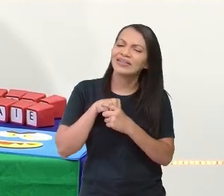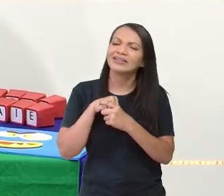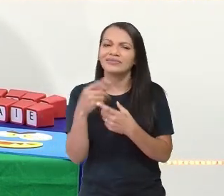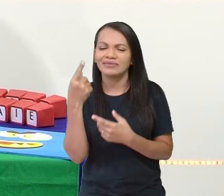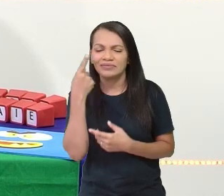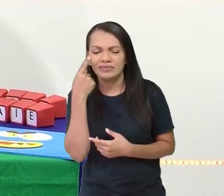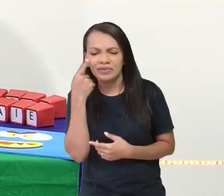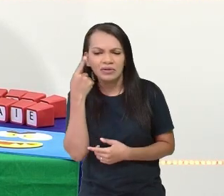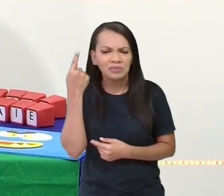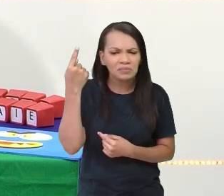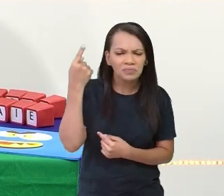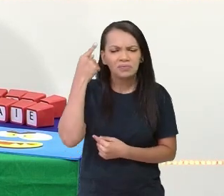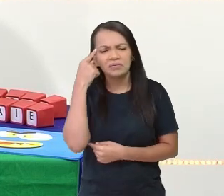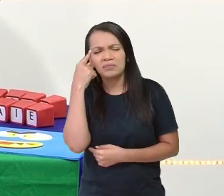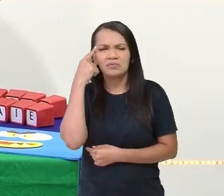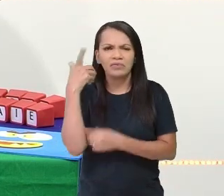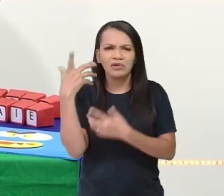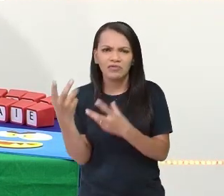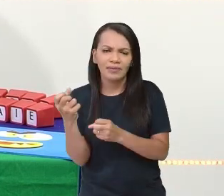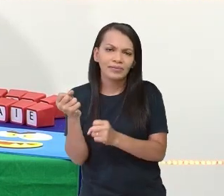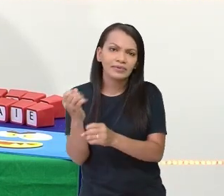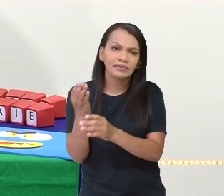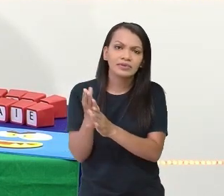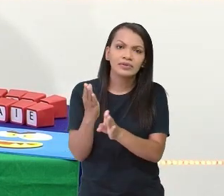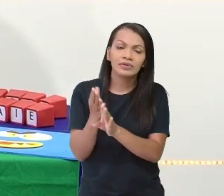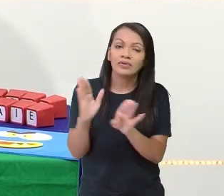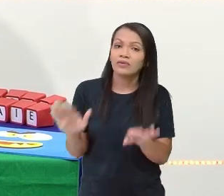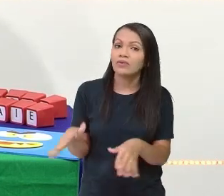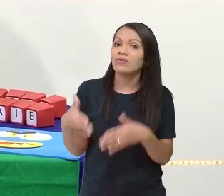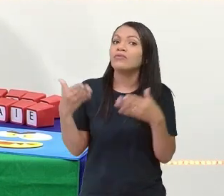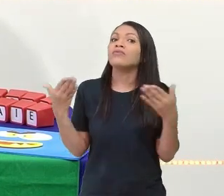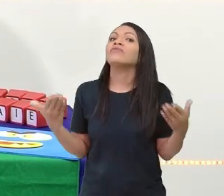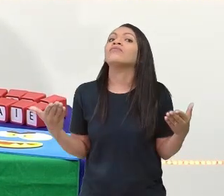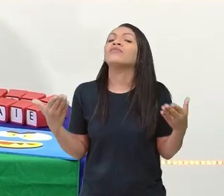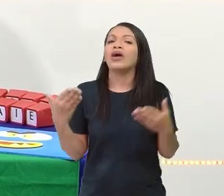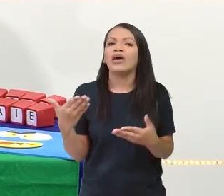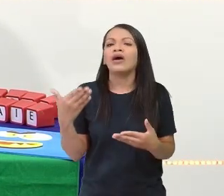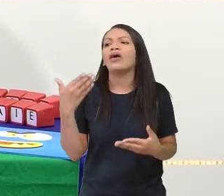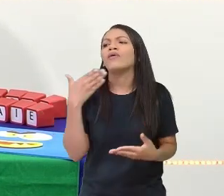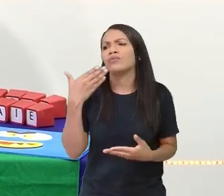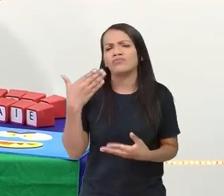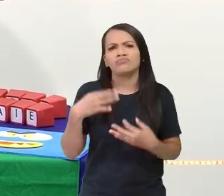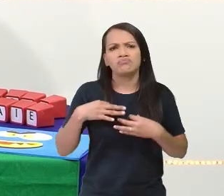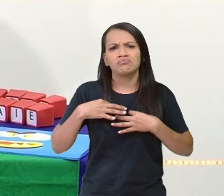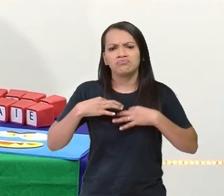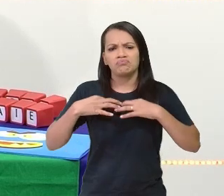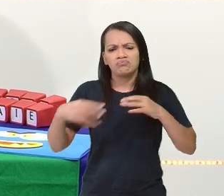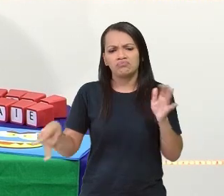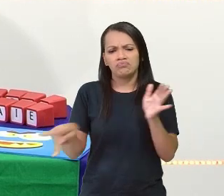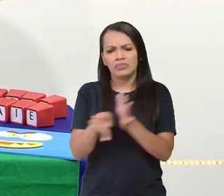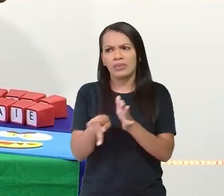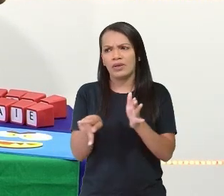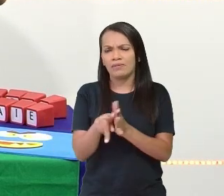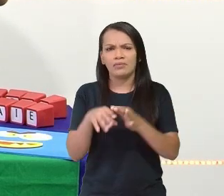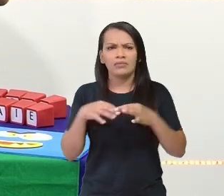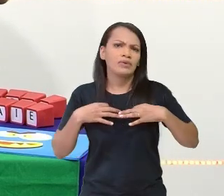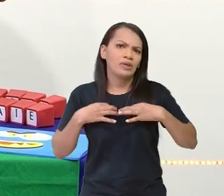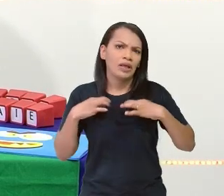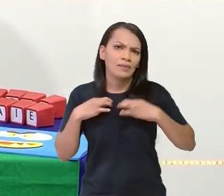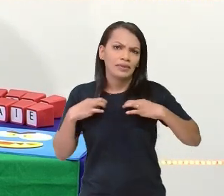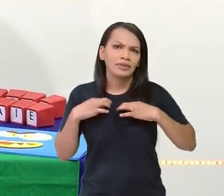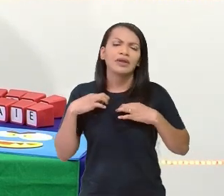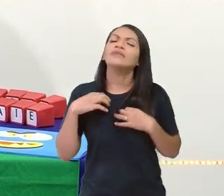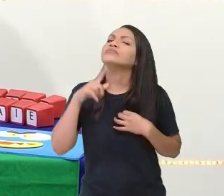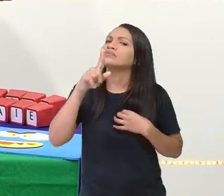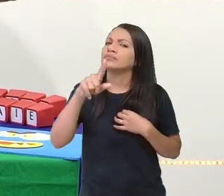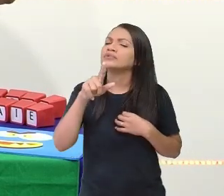né? Vamos descobrir qual é o dono da camisa. Então, ó, pega aí teu